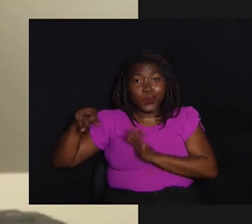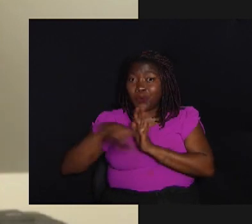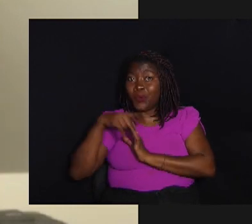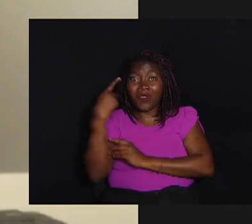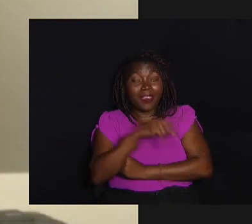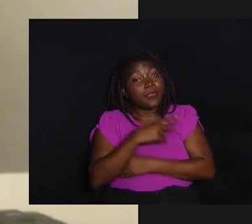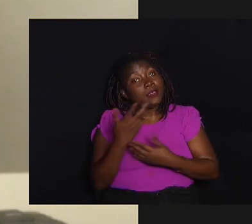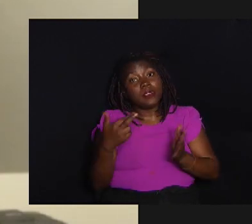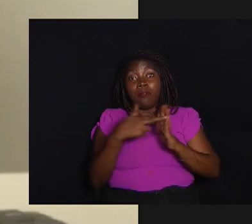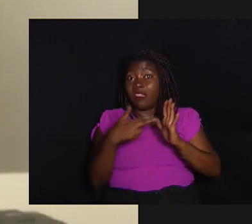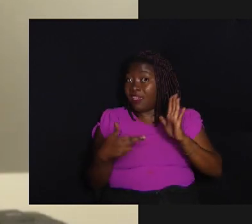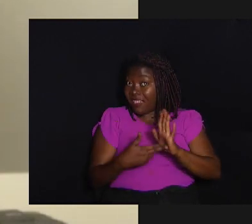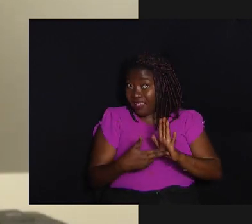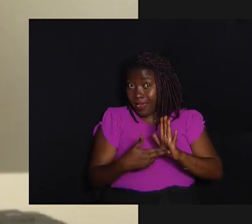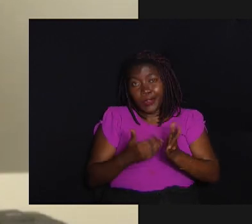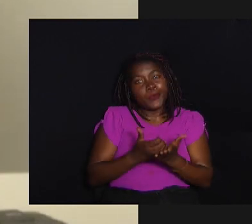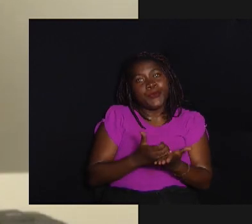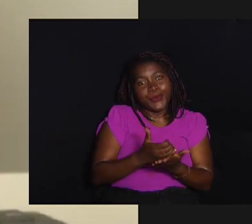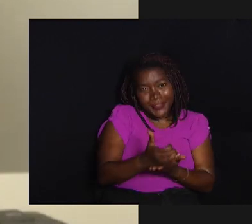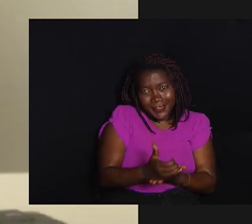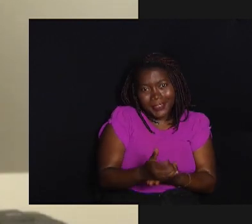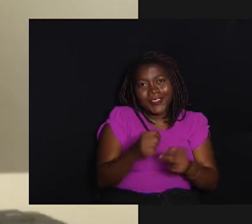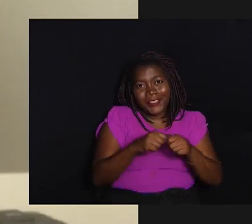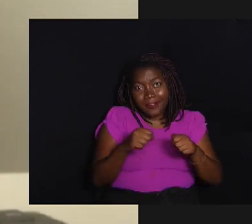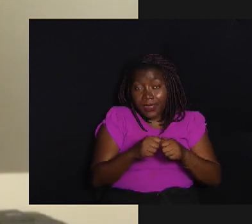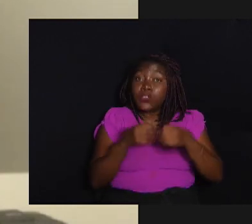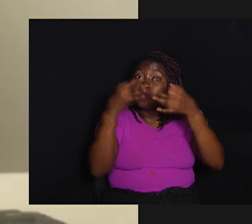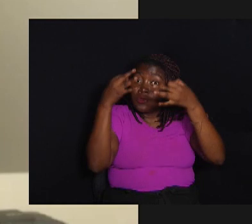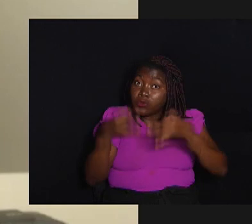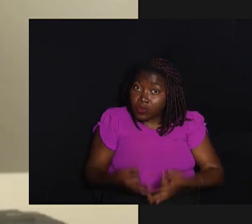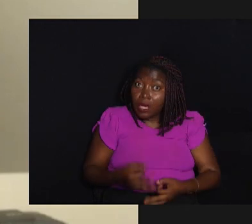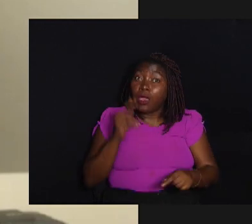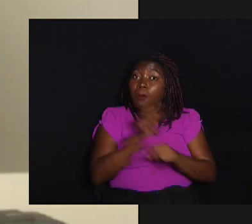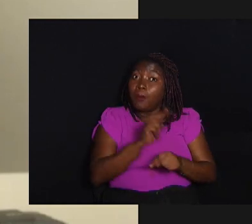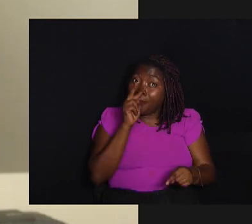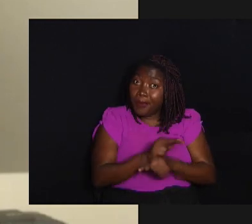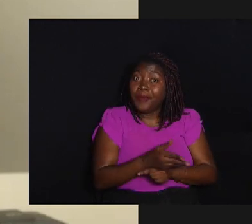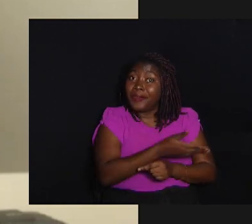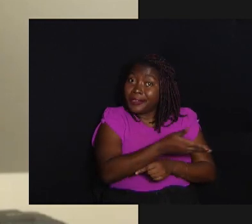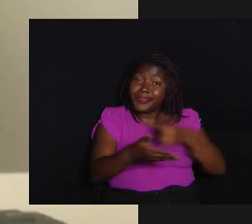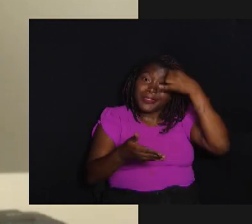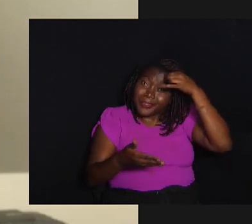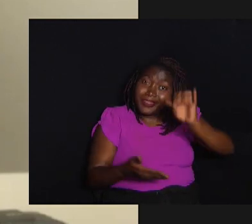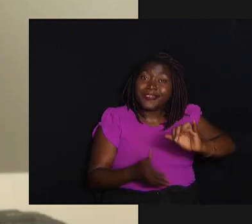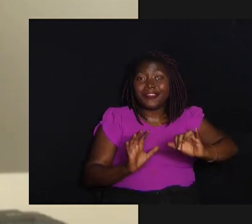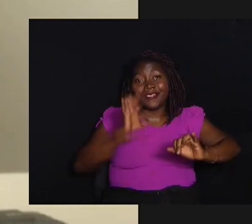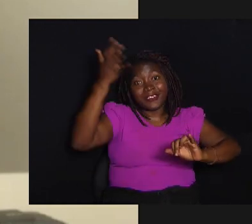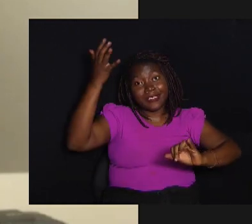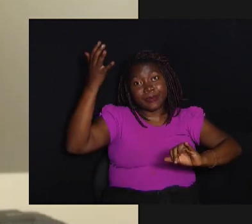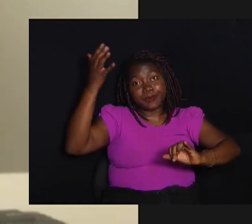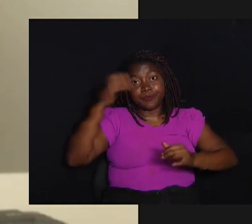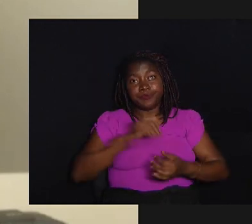essa lei, no início, foi feita justamente para coibir, para protegê-los desse tipo de situação, por a salvo desse